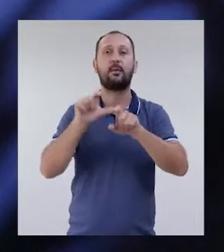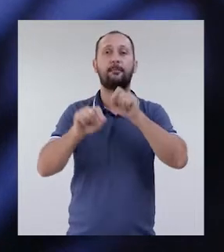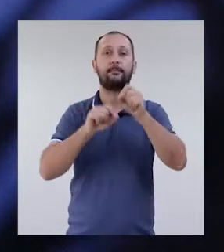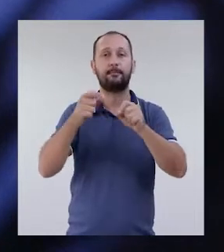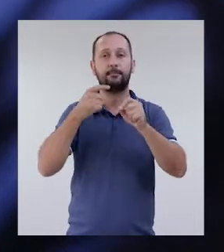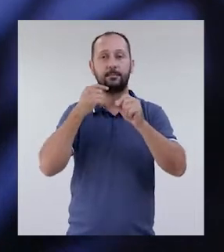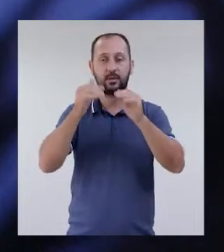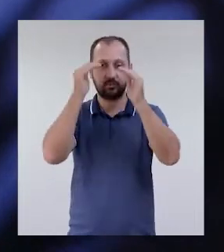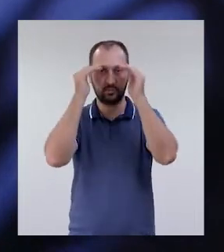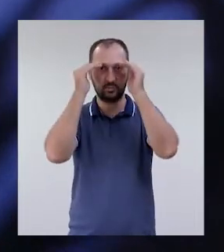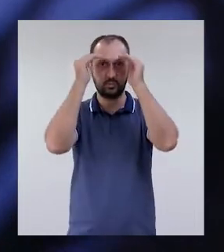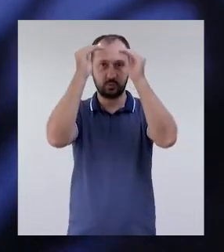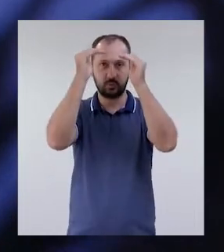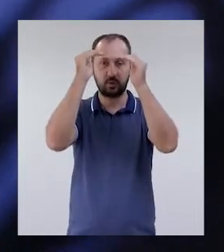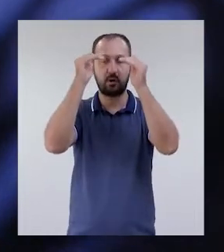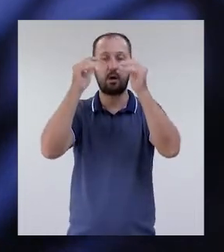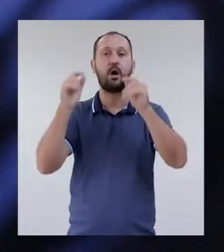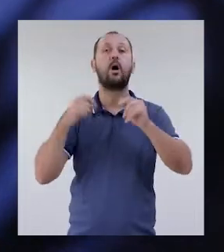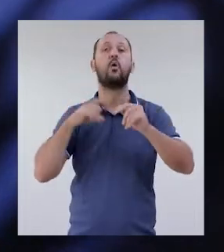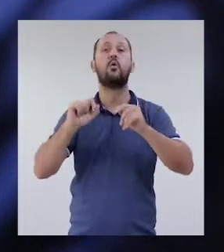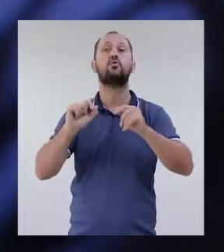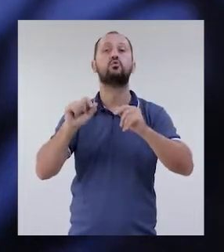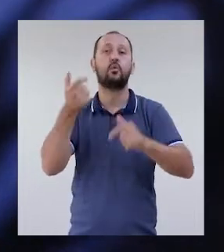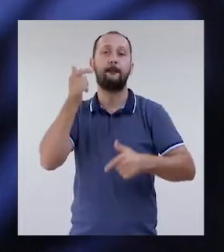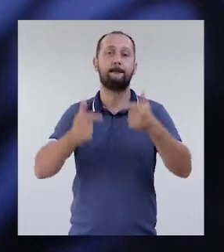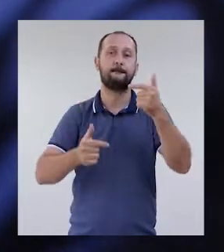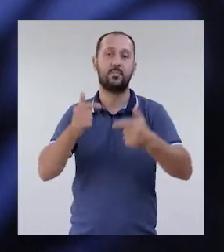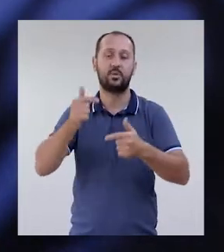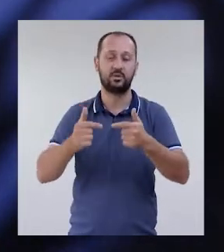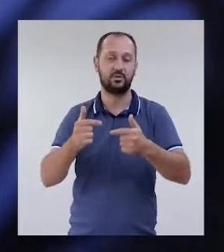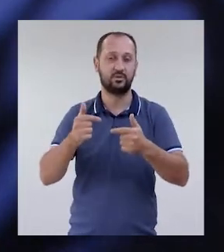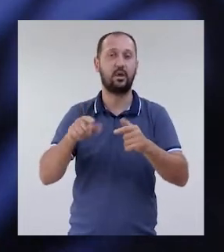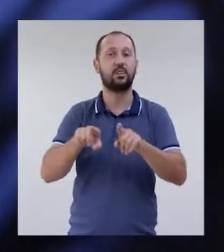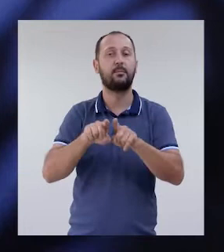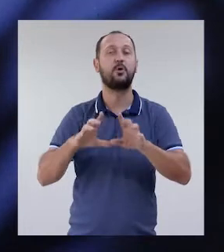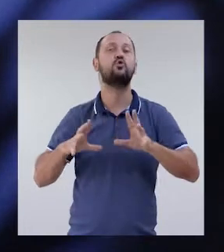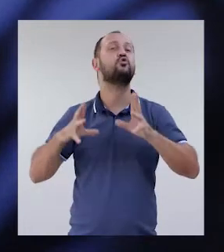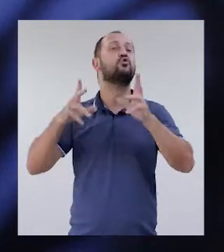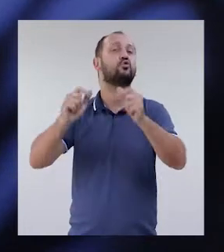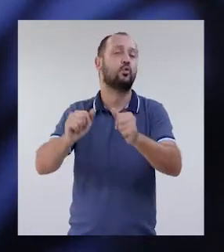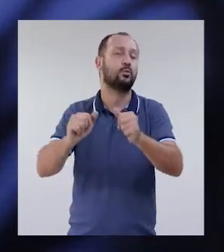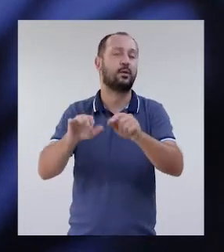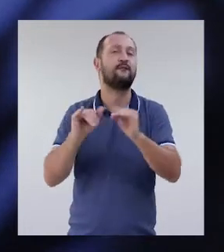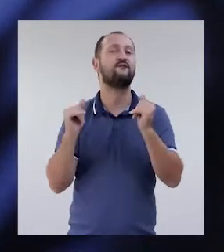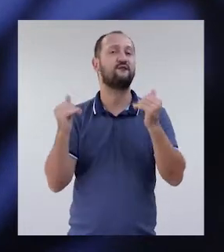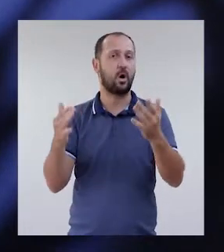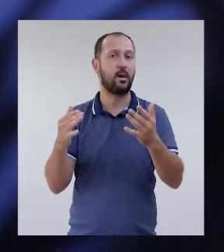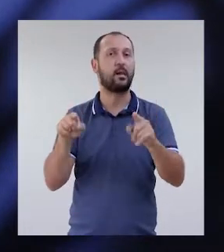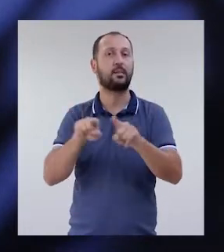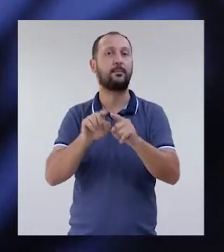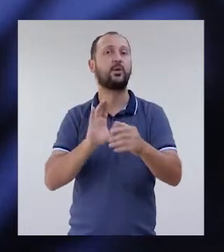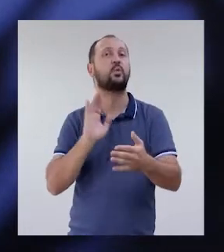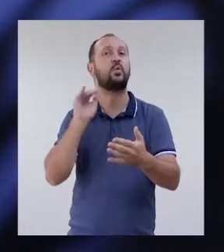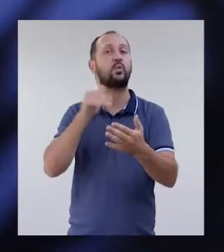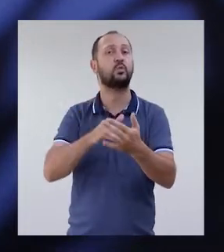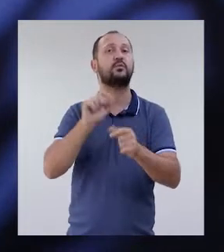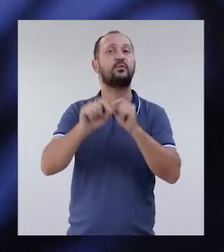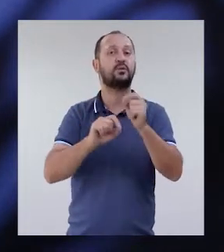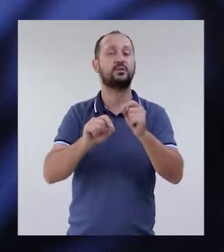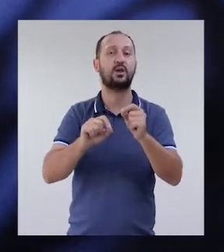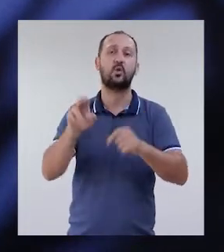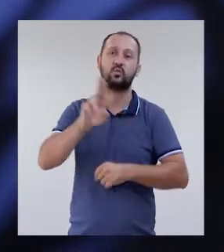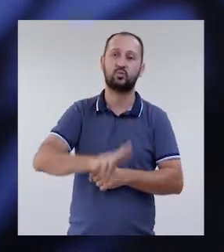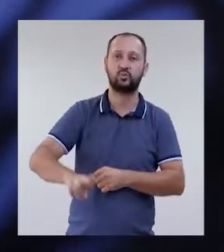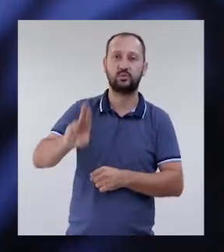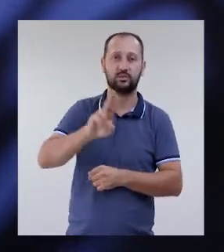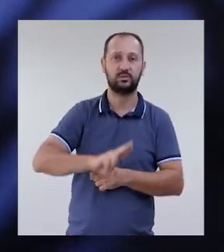vão subordinar a atuação dos agentes públicos do nosso Estado, né, e todo o jurisdicionado civil também, mas em última instância vão